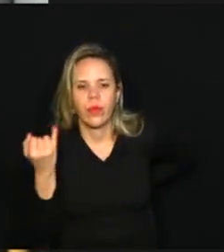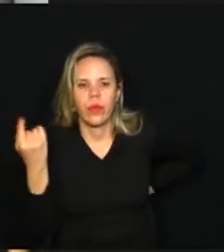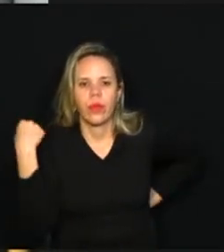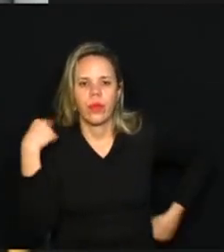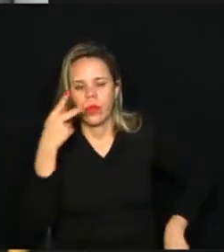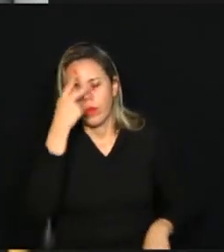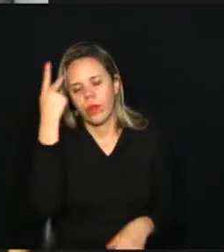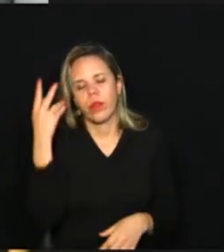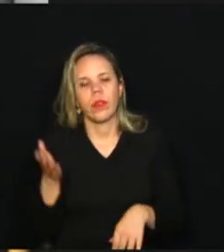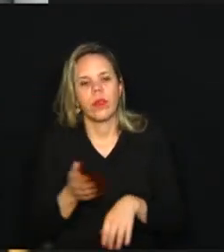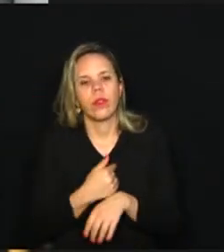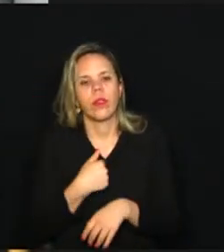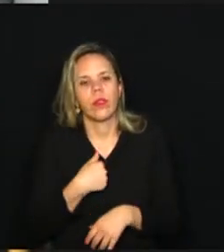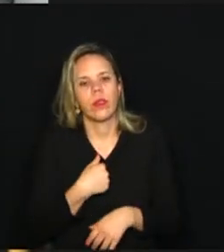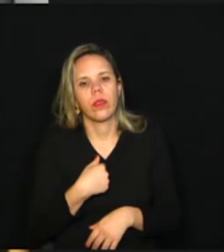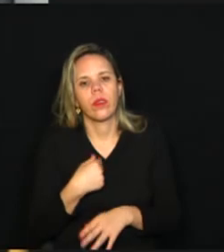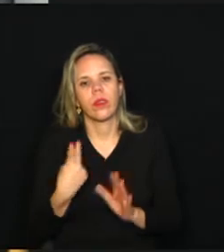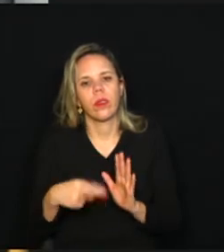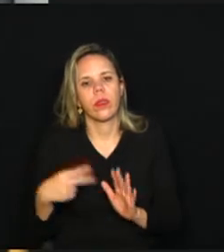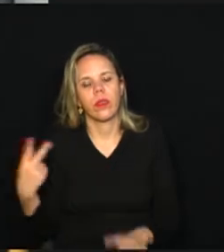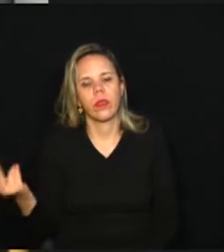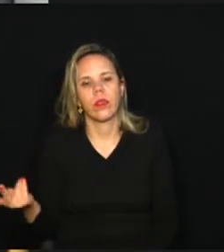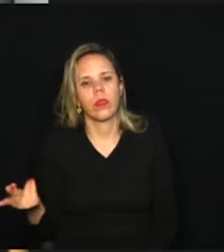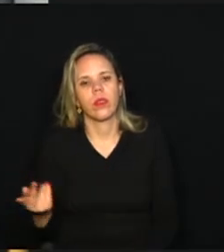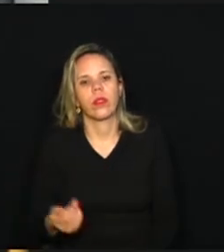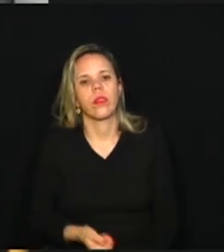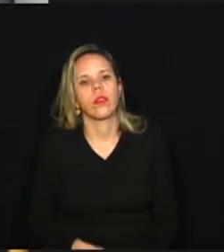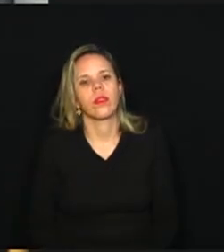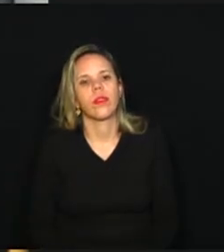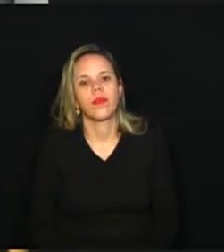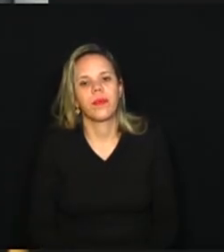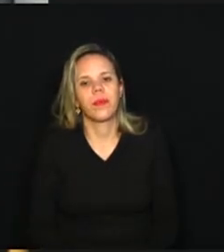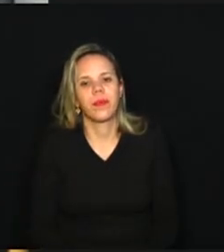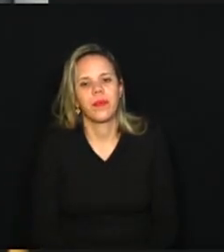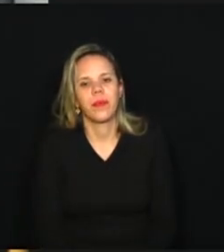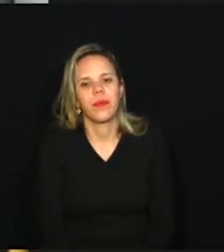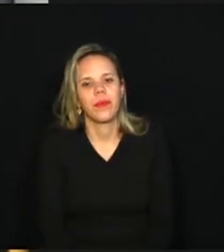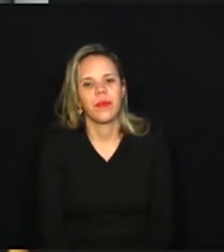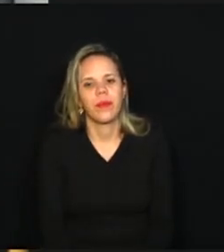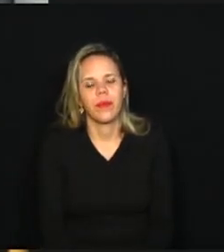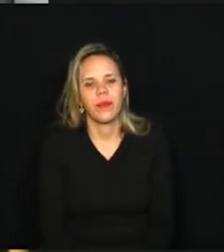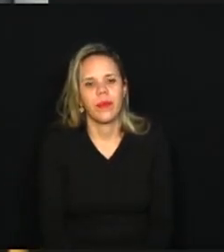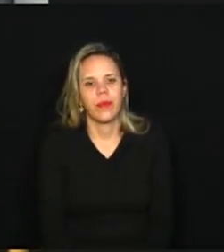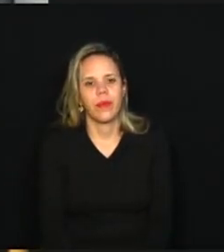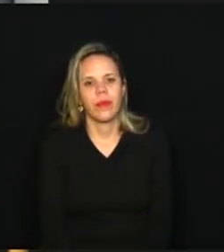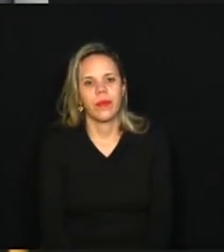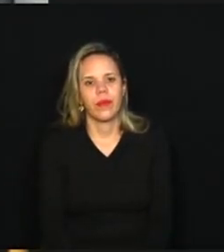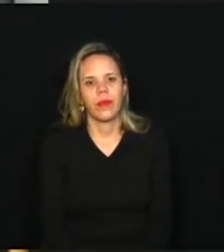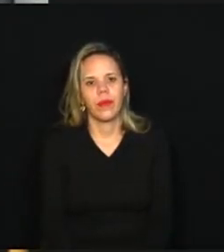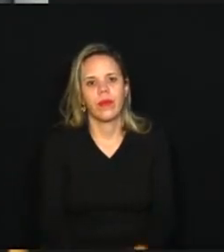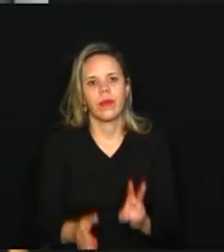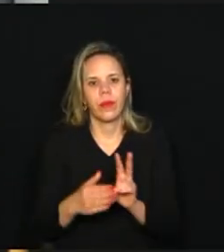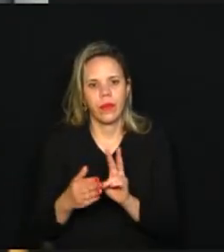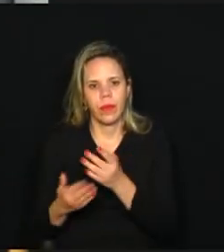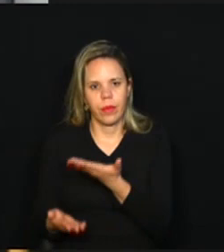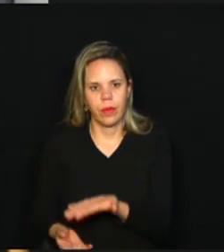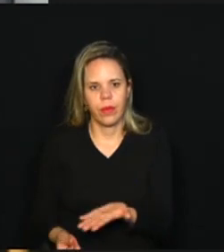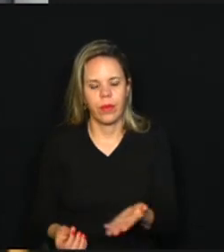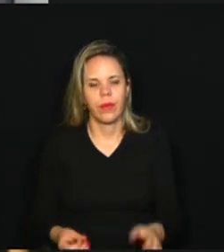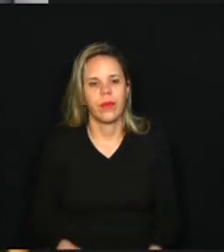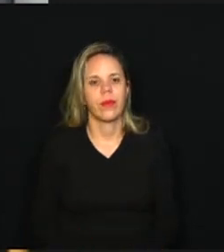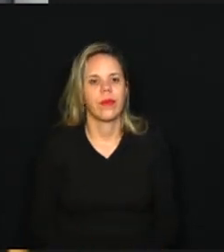pessoa que falou antes de mim, eu esqueci o seu nome, mas tudo bem. Pode me chamar de Índio mesmo. Isso, pelo